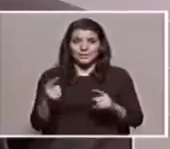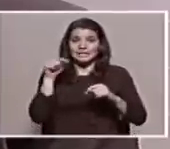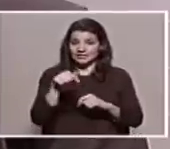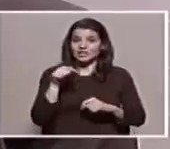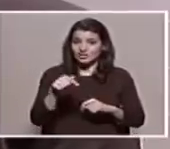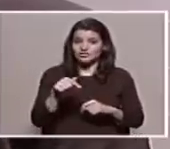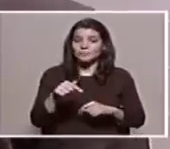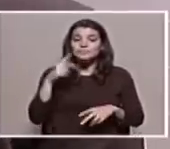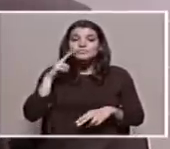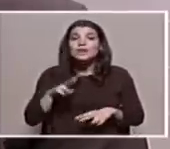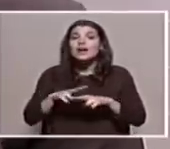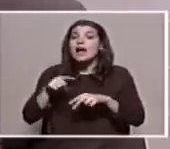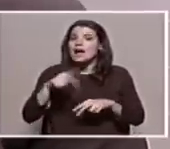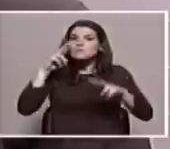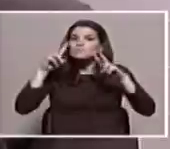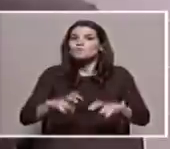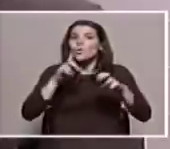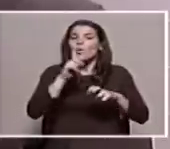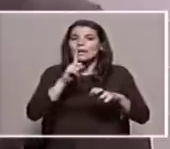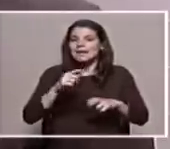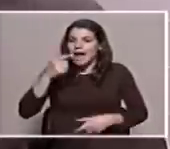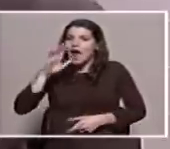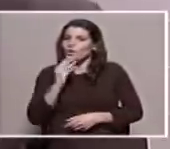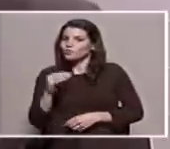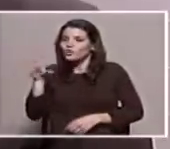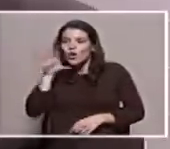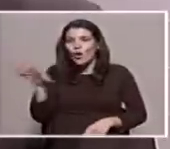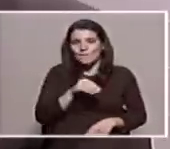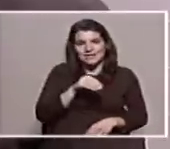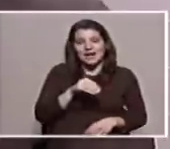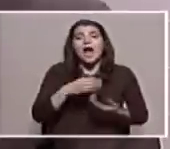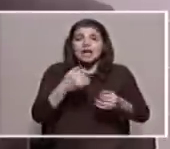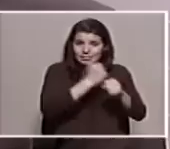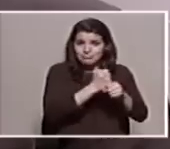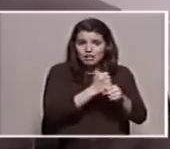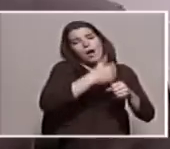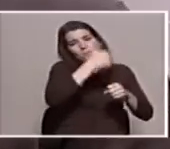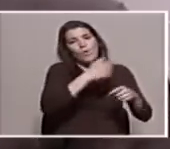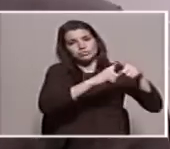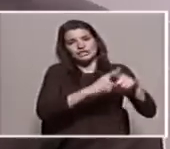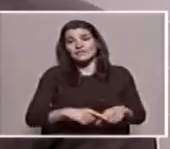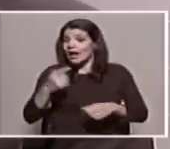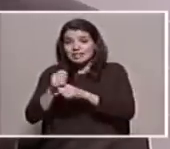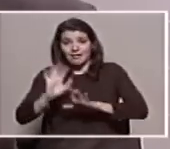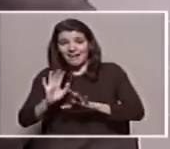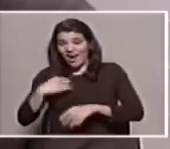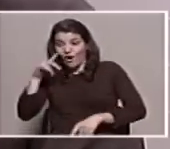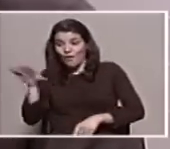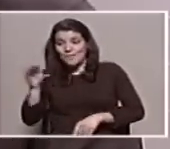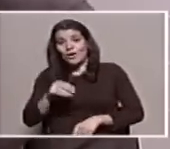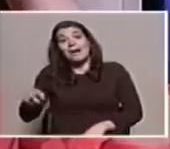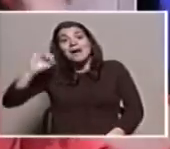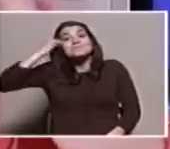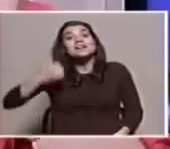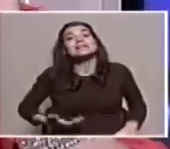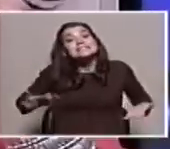vai detetar o plágio nos trabalhos dos alunos portanto para aqueles que trabalham vai ser bom para os que trabalh para os que não trabalho vai ser mal pois temos pena mas é curioso